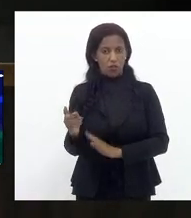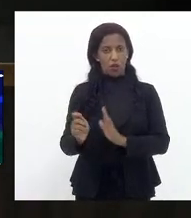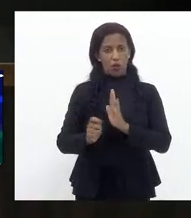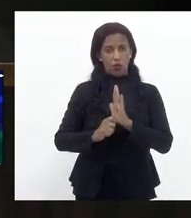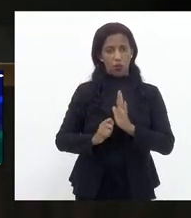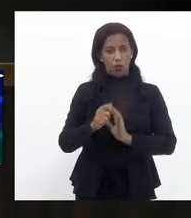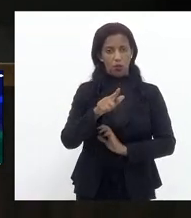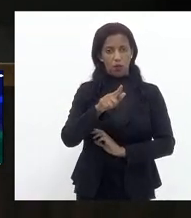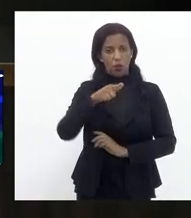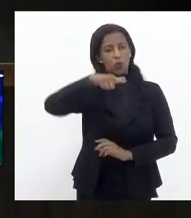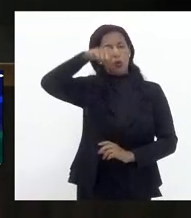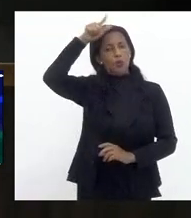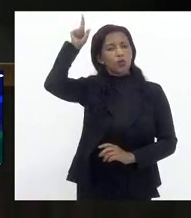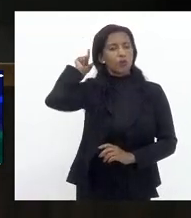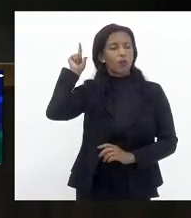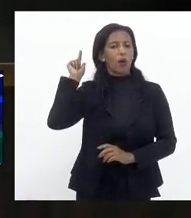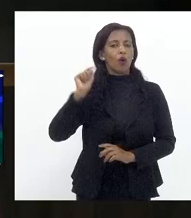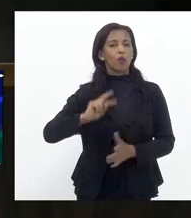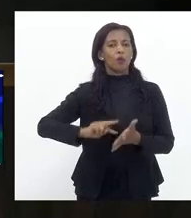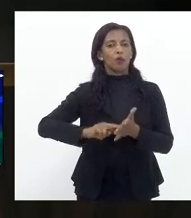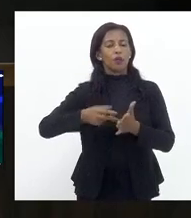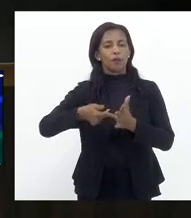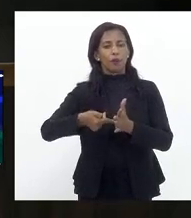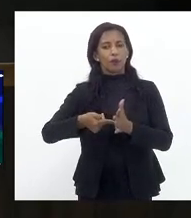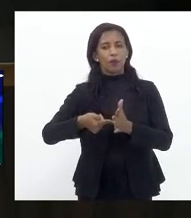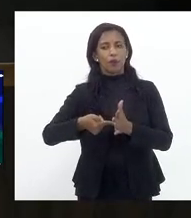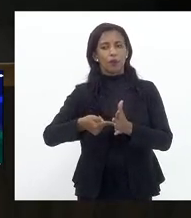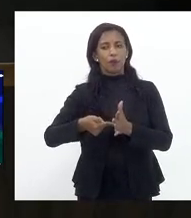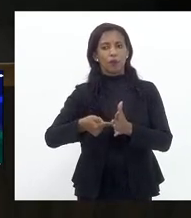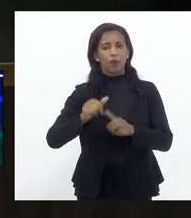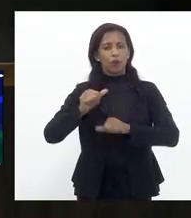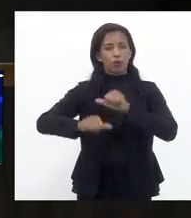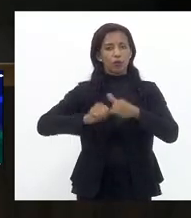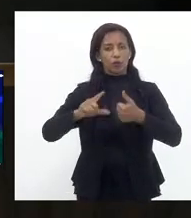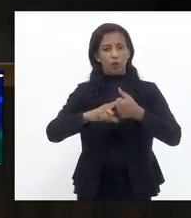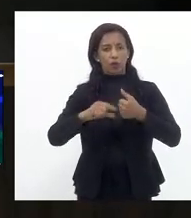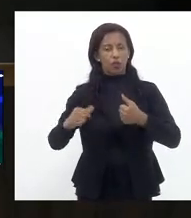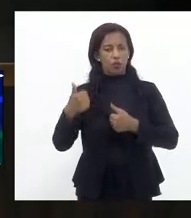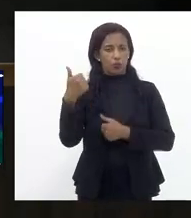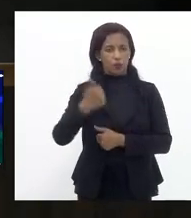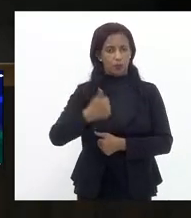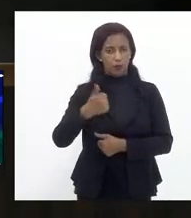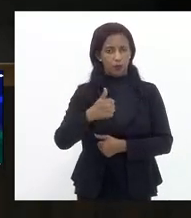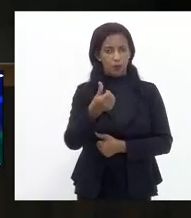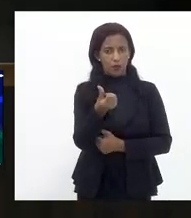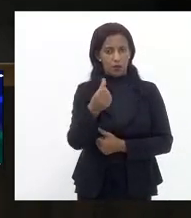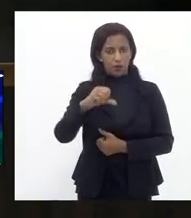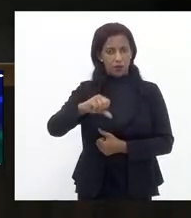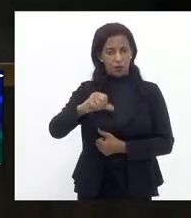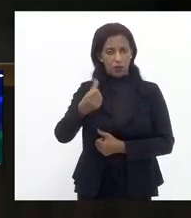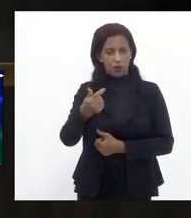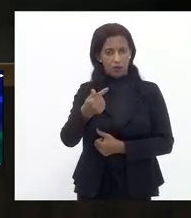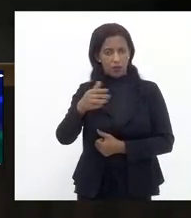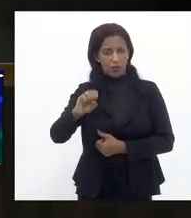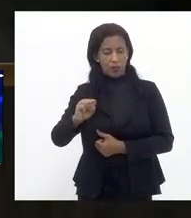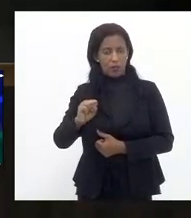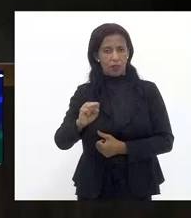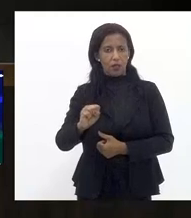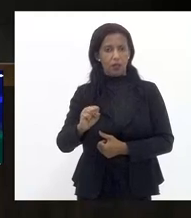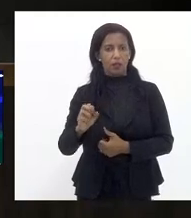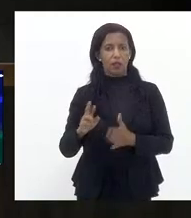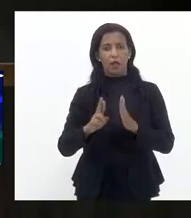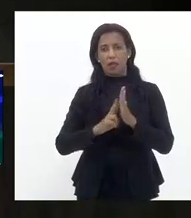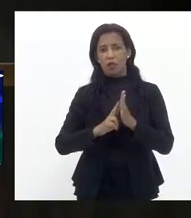Paulo, que institui as sessões itinerantes da Assembleia Legislativa. Modifica o artigo 1º, 69 e 70 da resolução 810